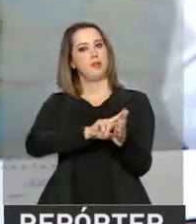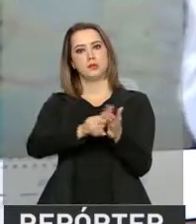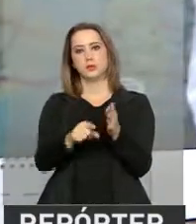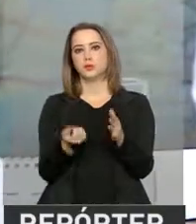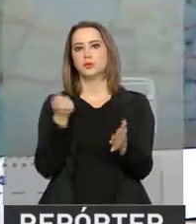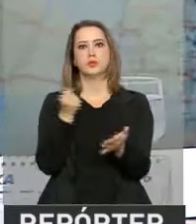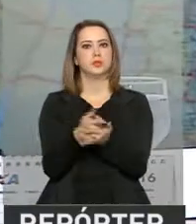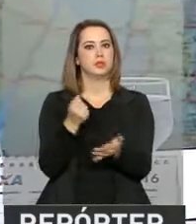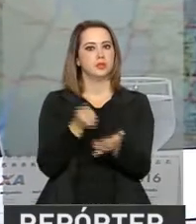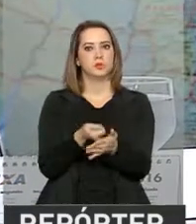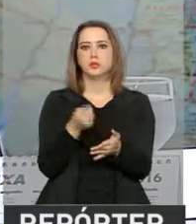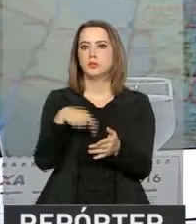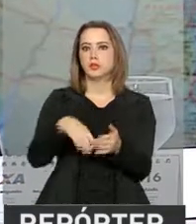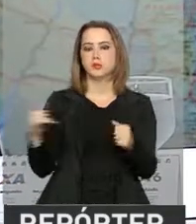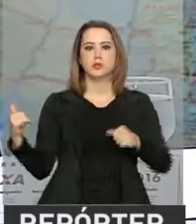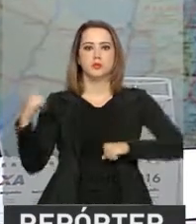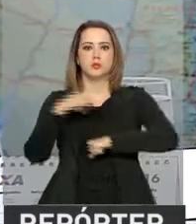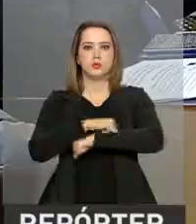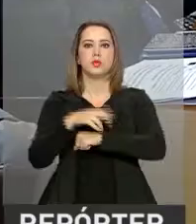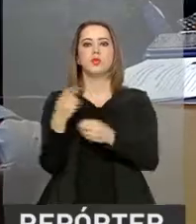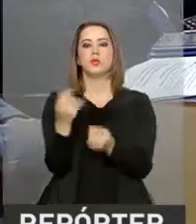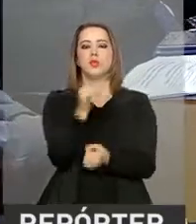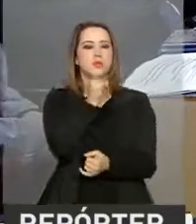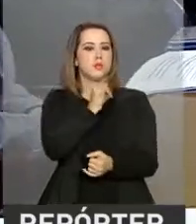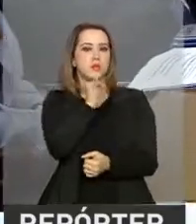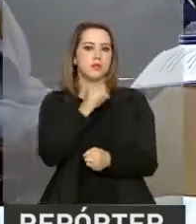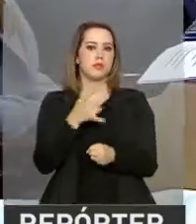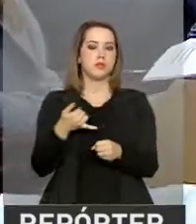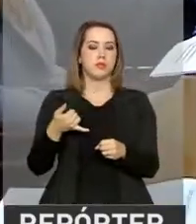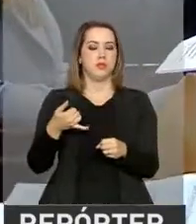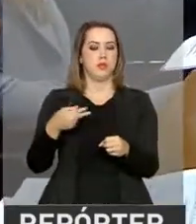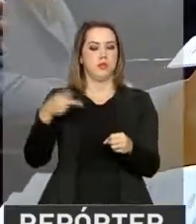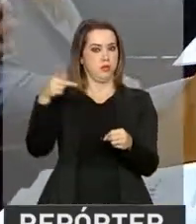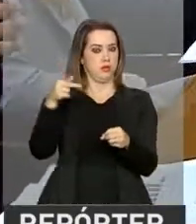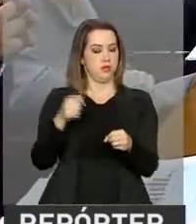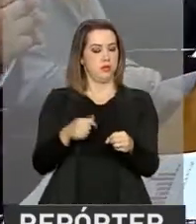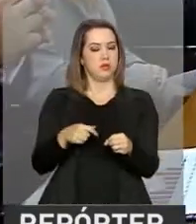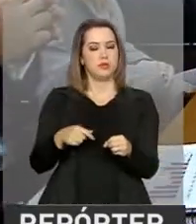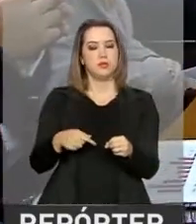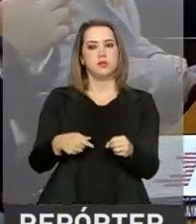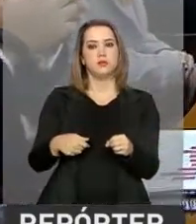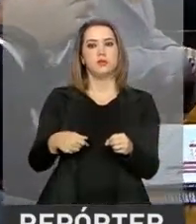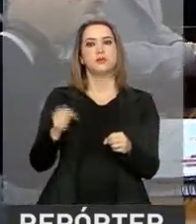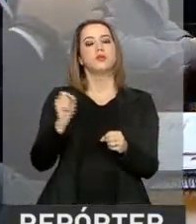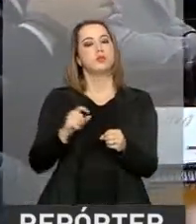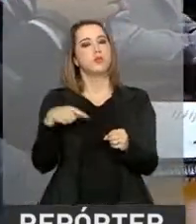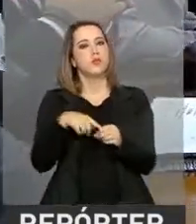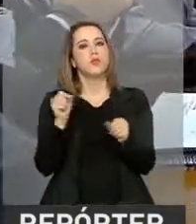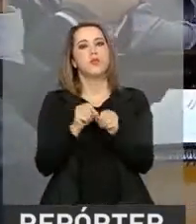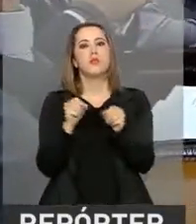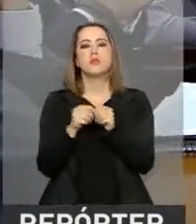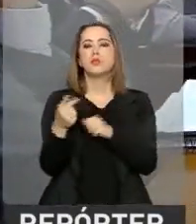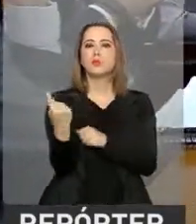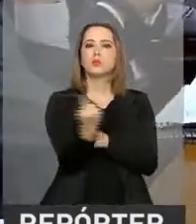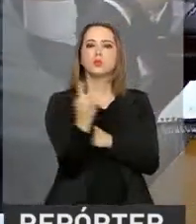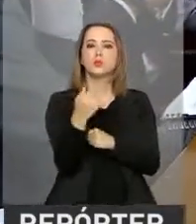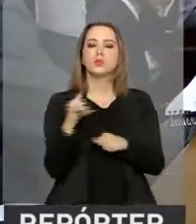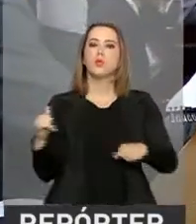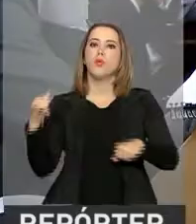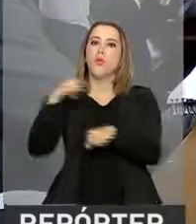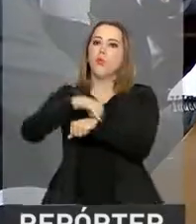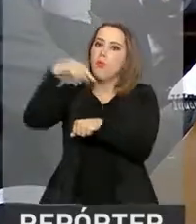o querosene de aviação, e fazem com que alguns voos dentro do Brasil sejam mais caros, por exemplo, de que um